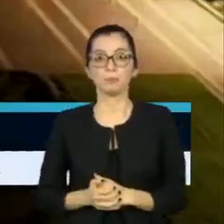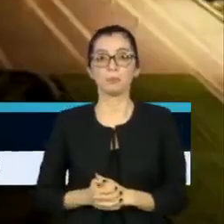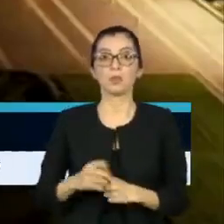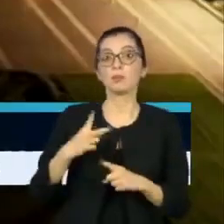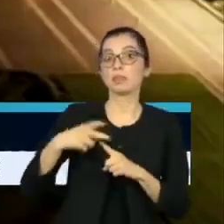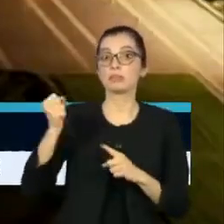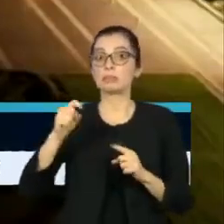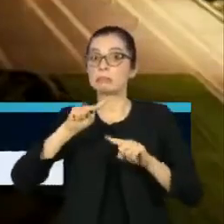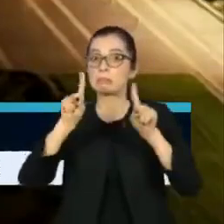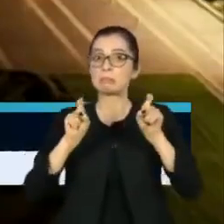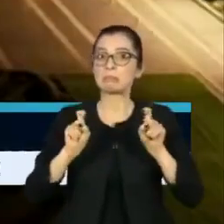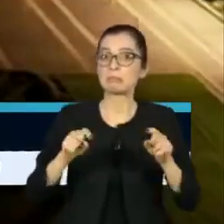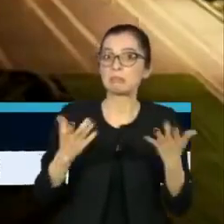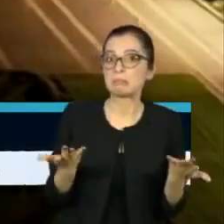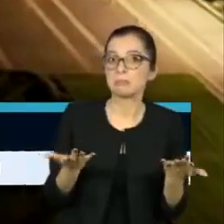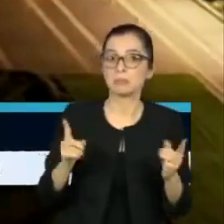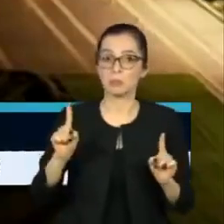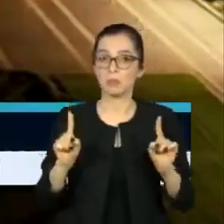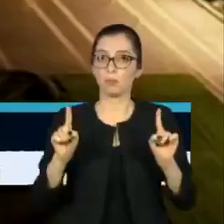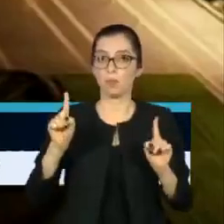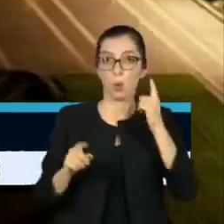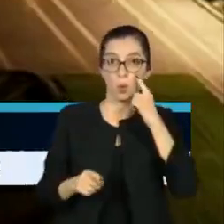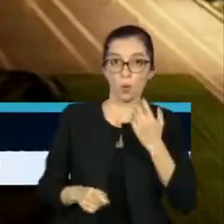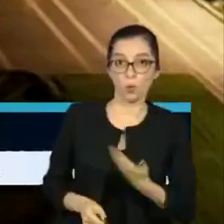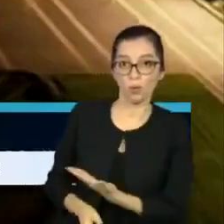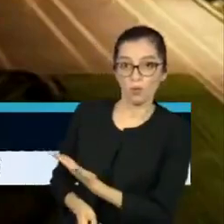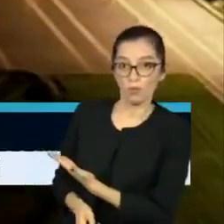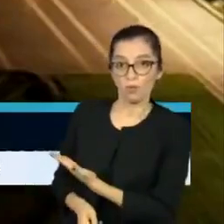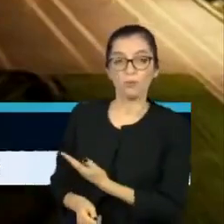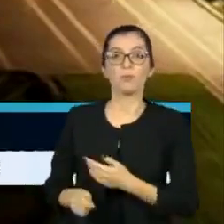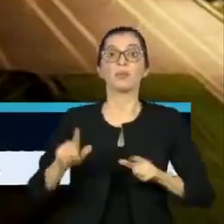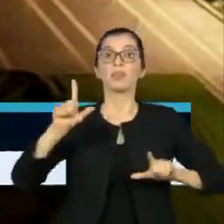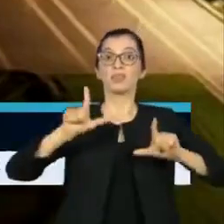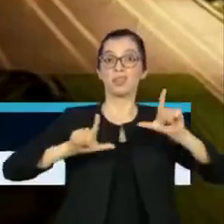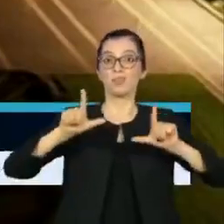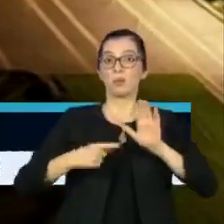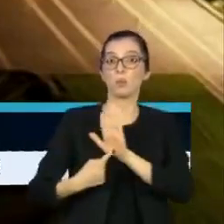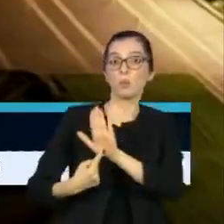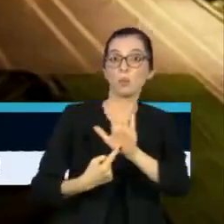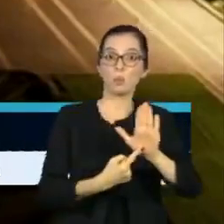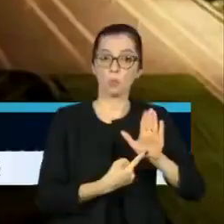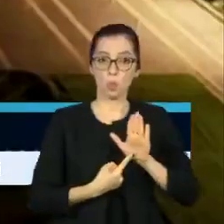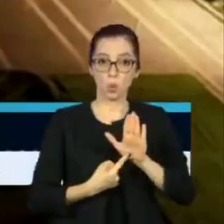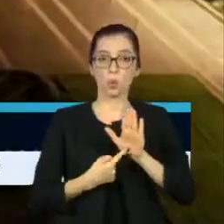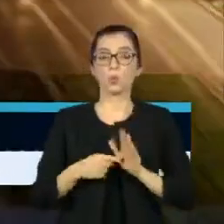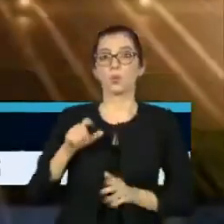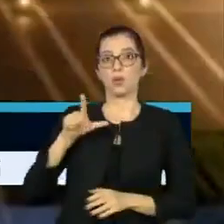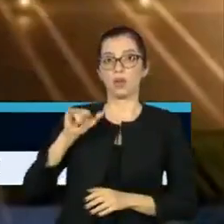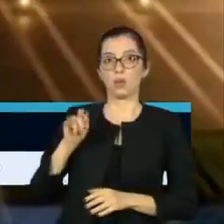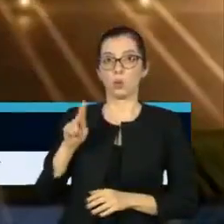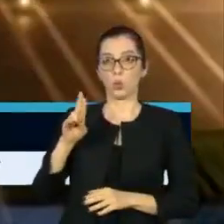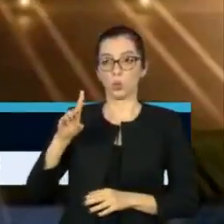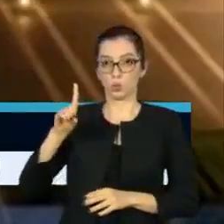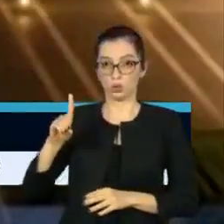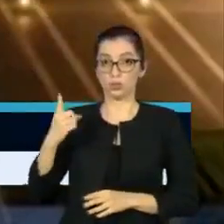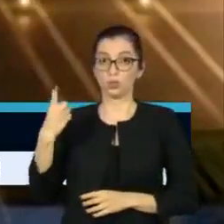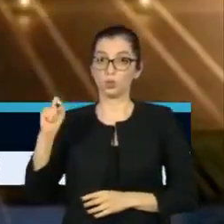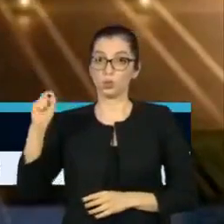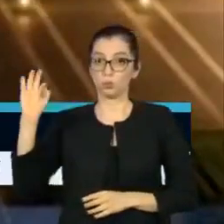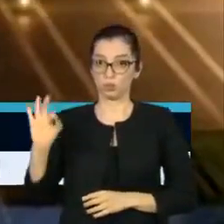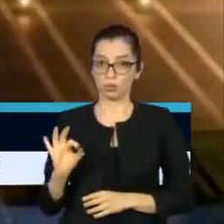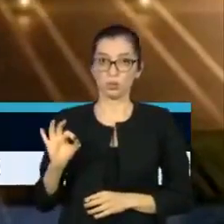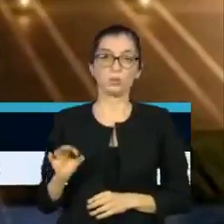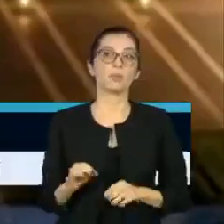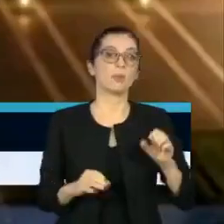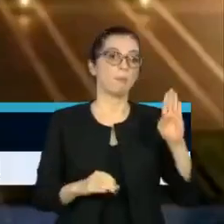com as 3 principais emissoras de TV, o Likud, partido do premier, tem 31 cadeiras no parlamento, contra 18 do